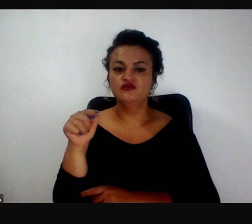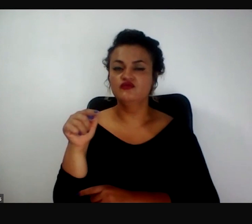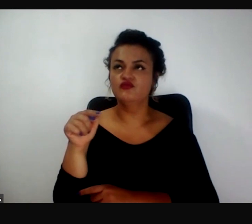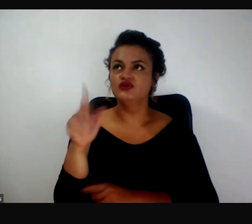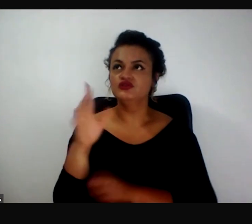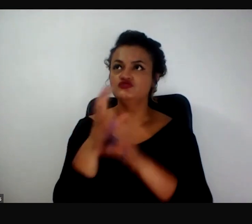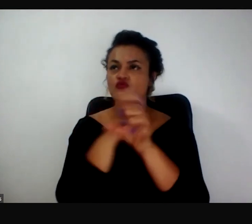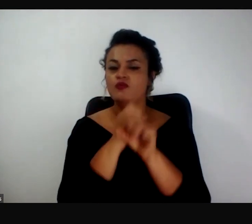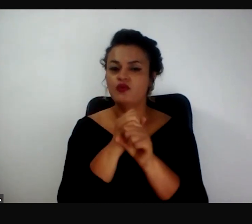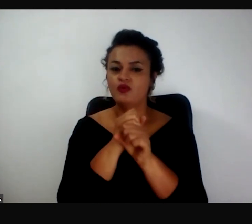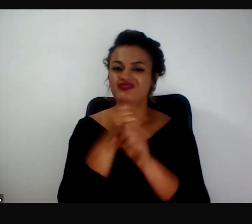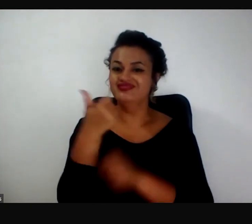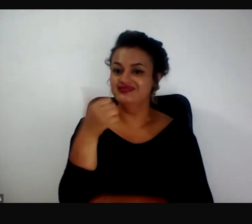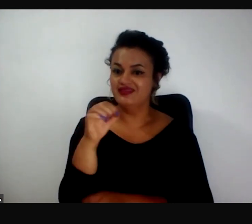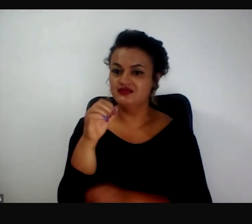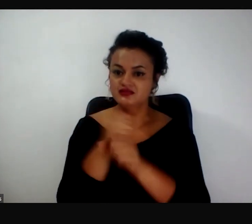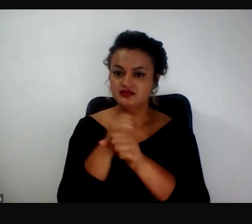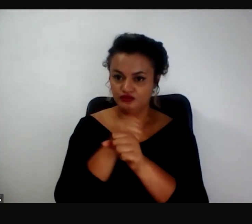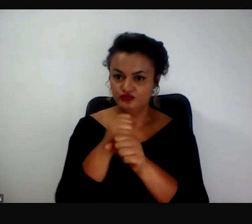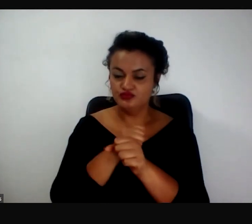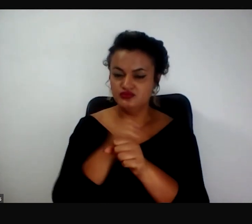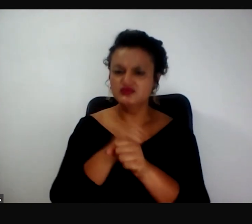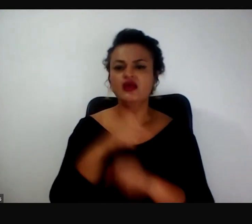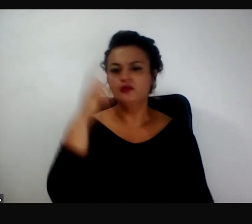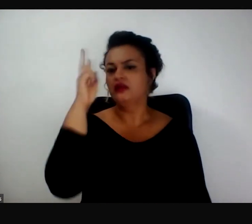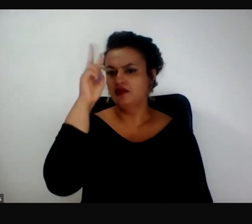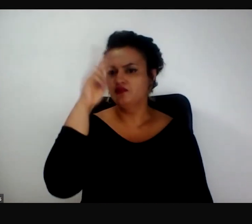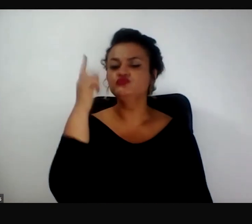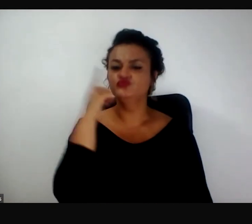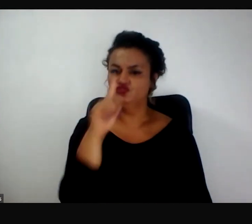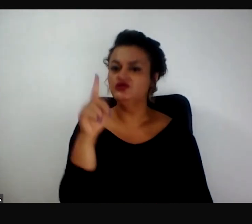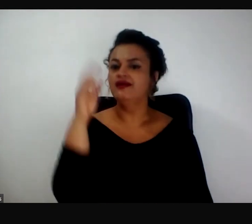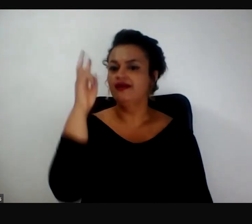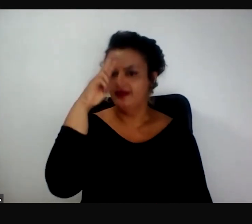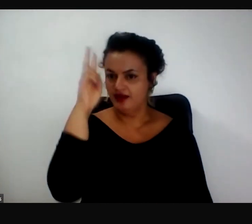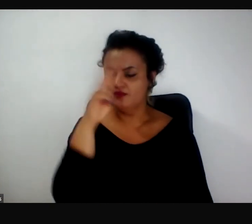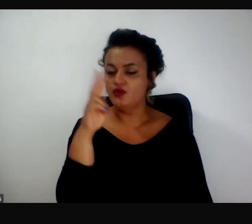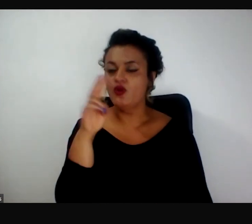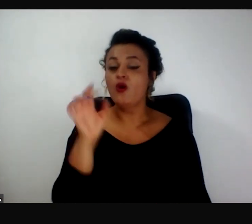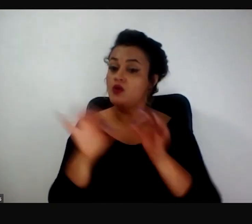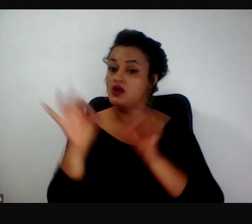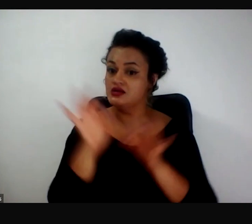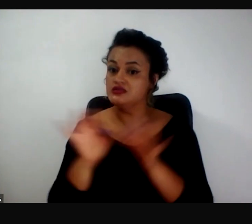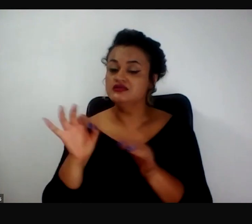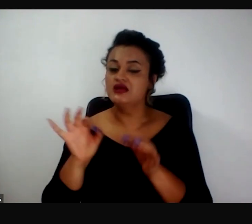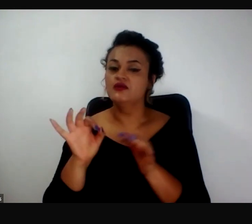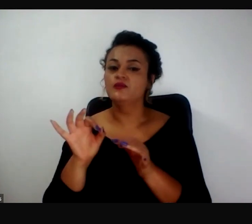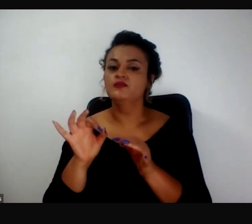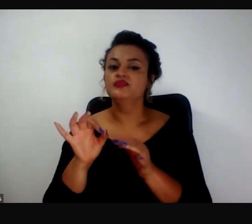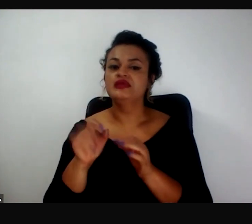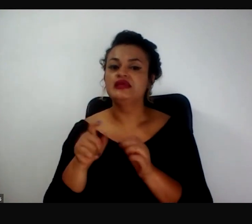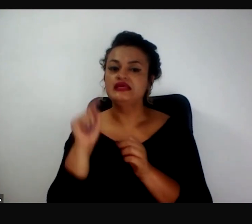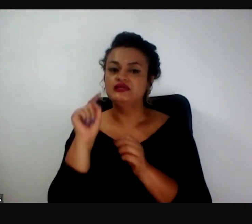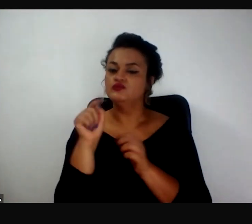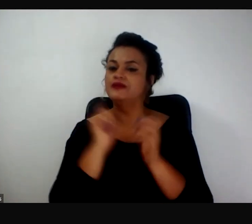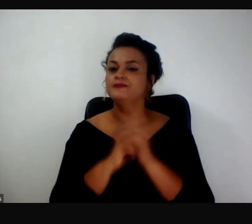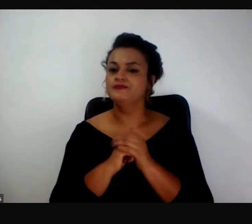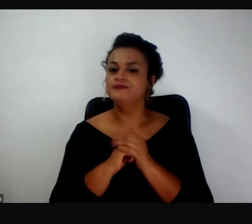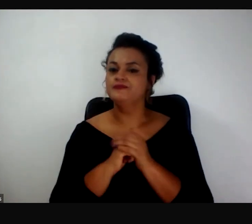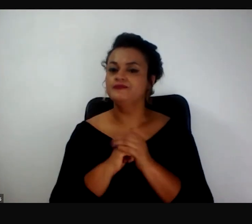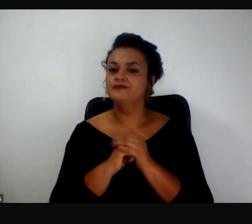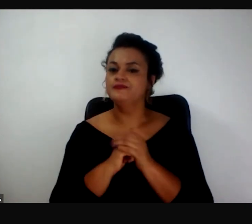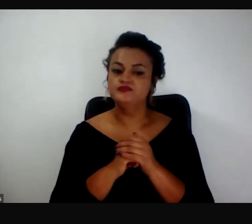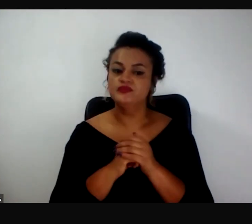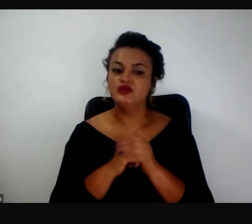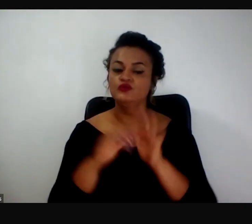aniversário, eu lembro perfeitamente a data, foi reformado esse título preliminar do